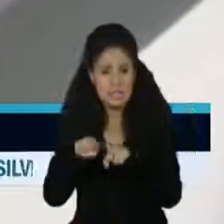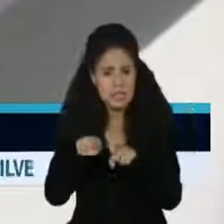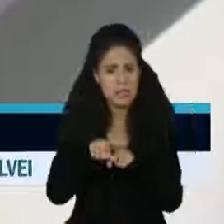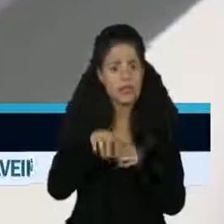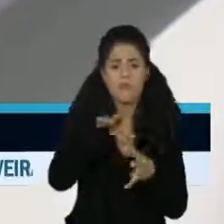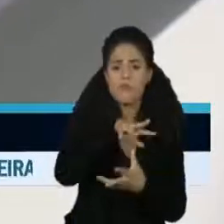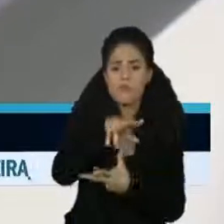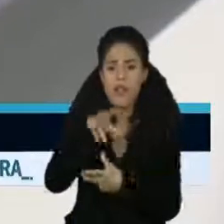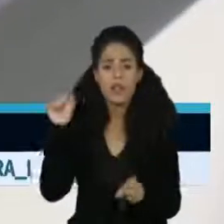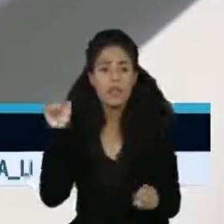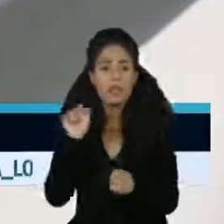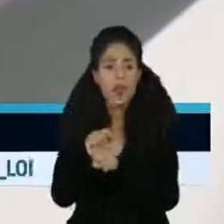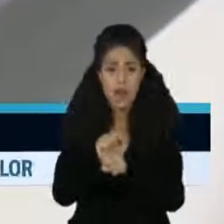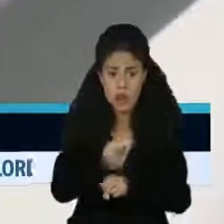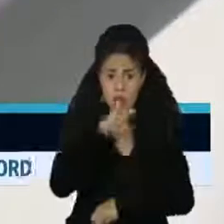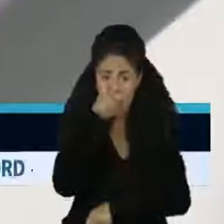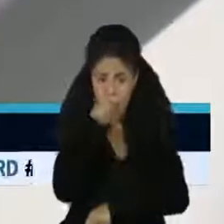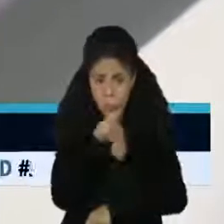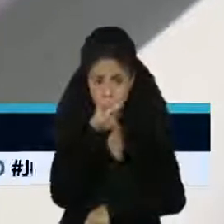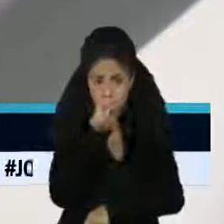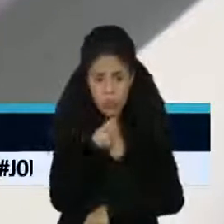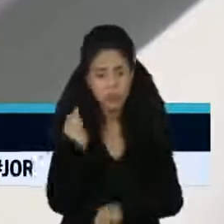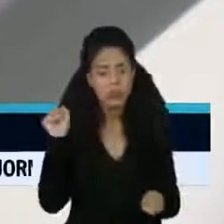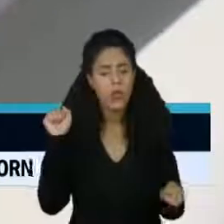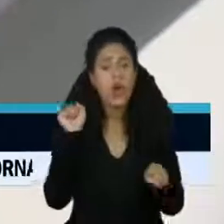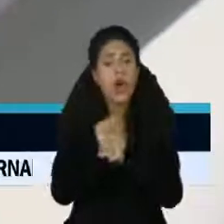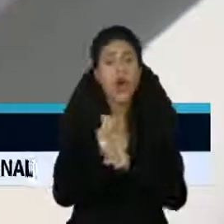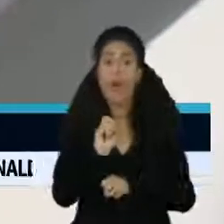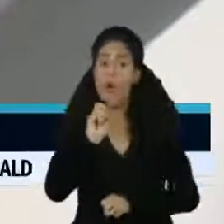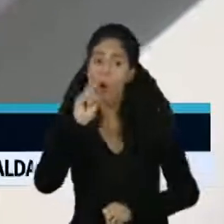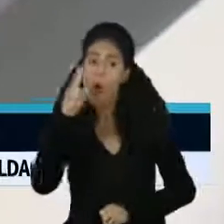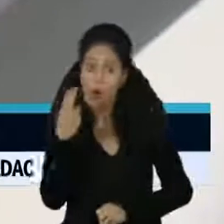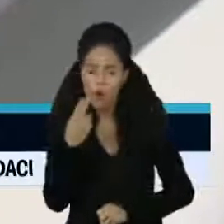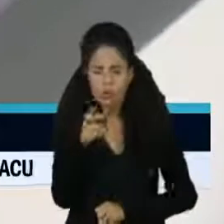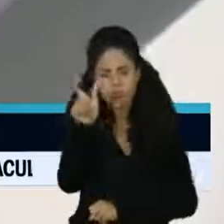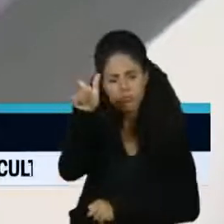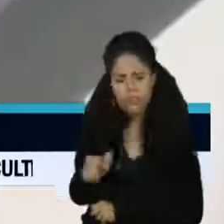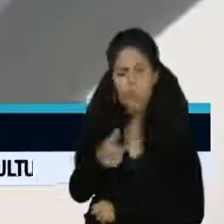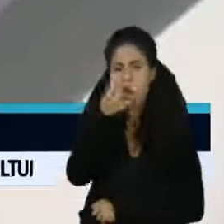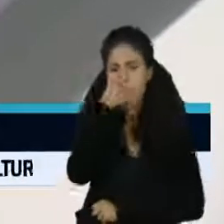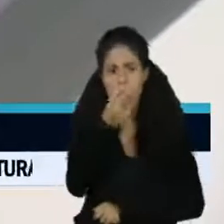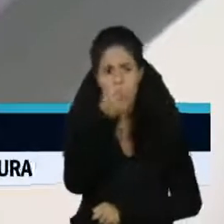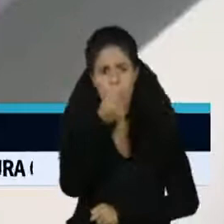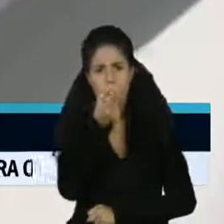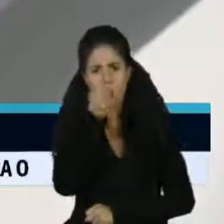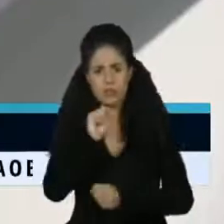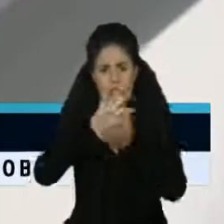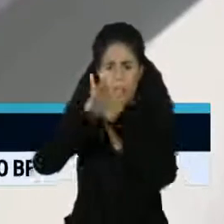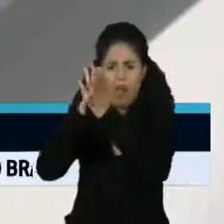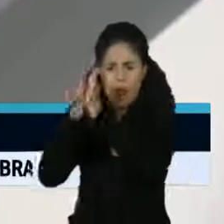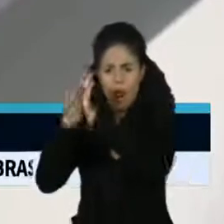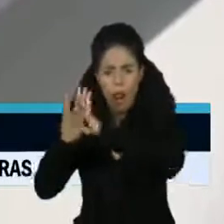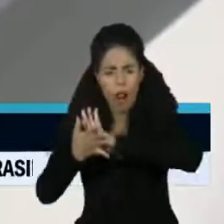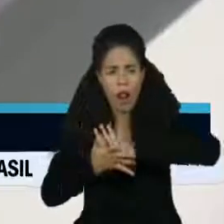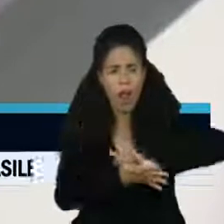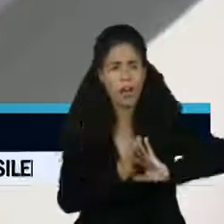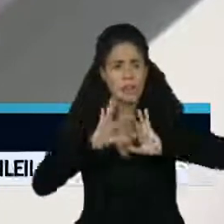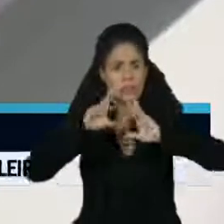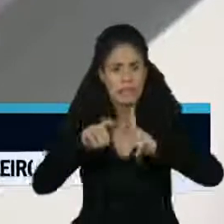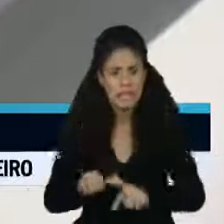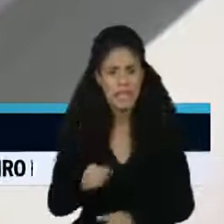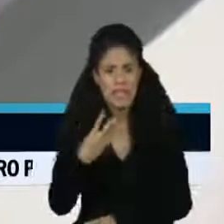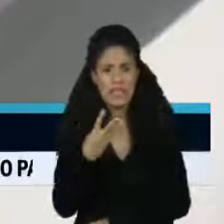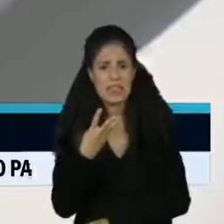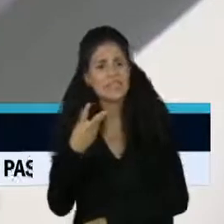junta e para o pute não é Ou Full Time vai pôr em risco todo o planeta por quê que nós temos vendo aí são quase